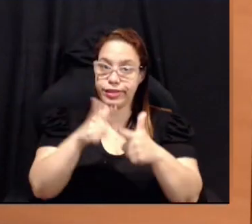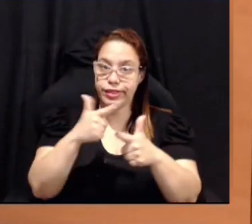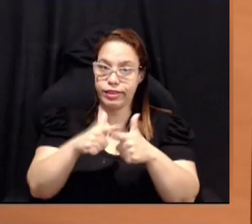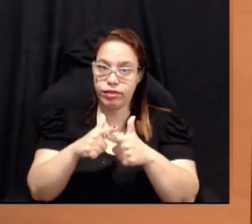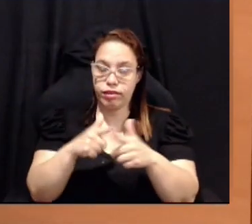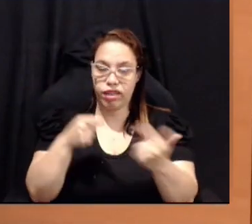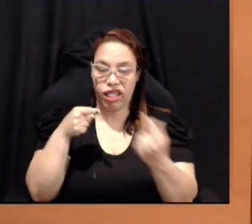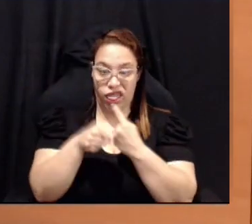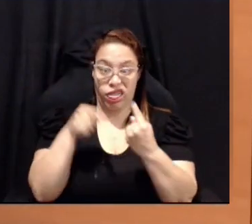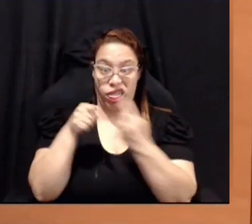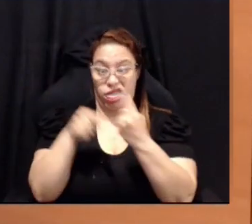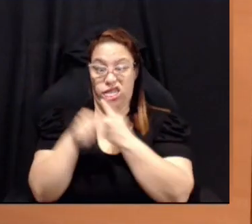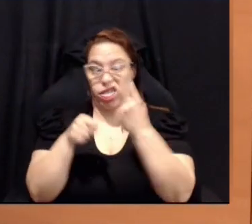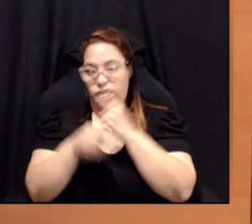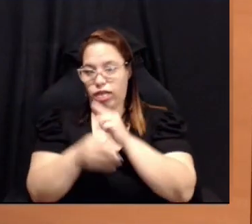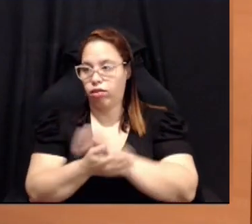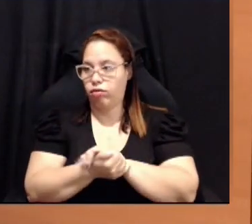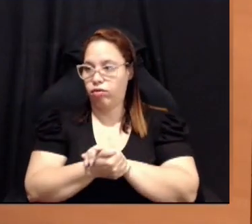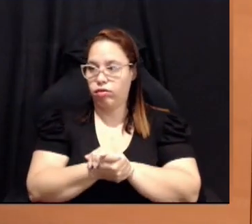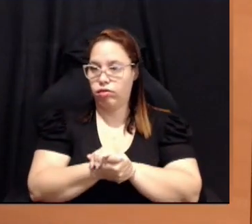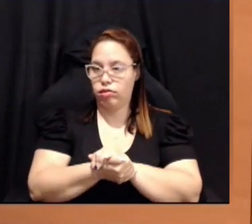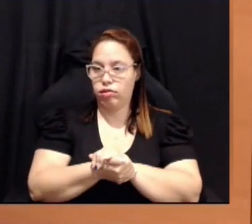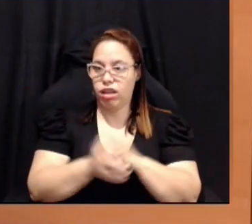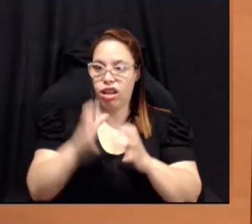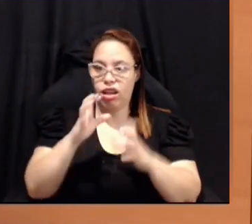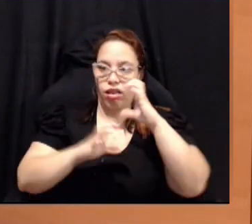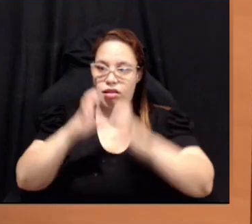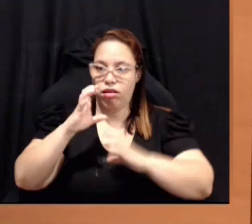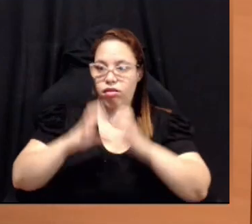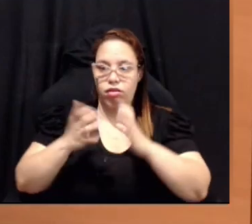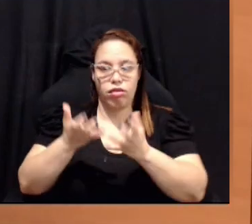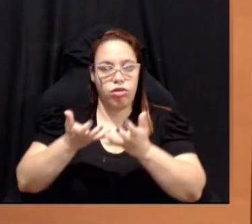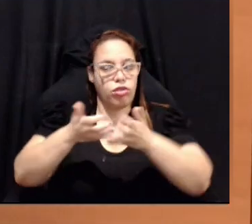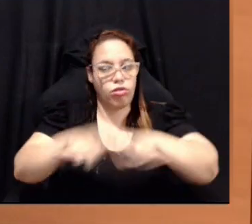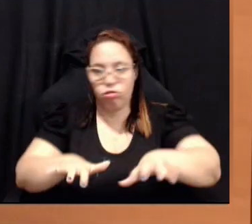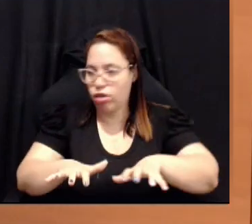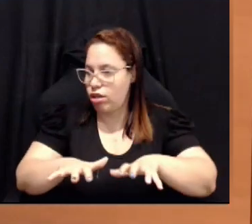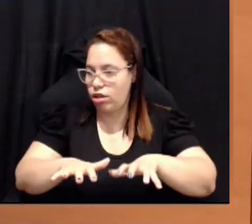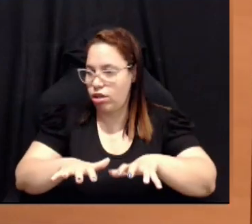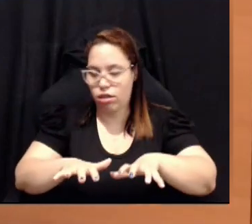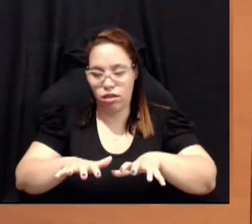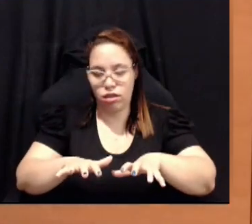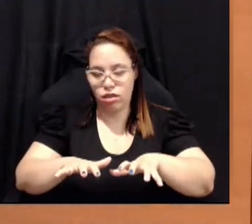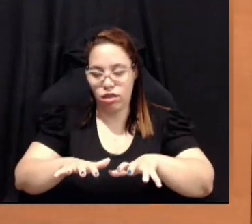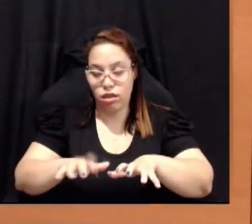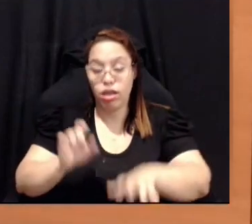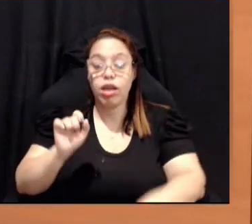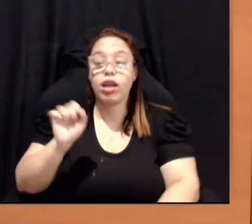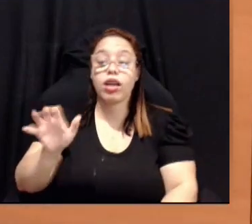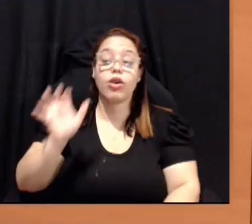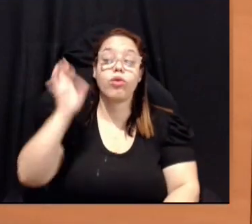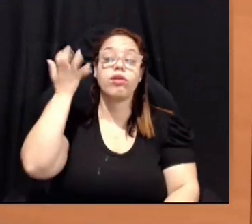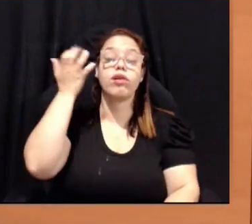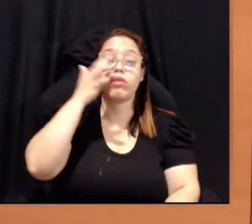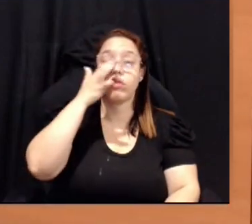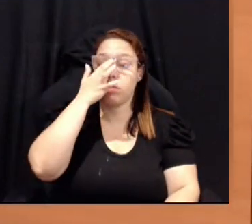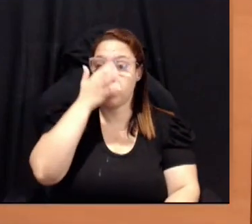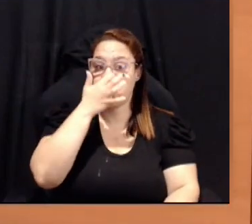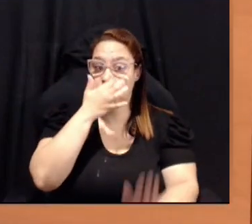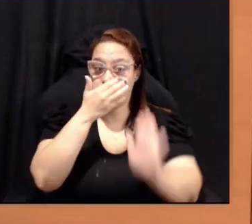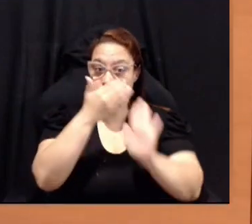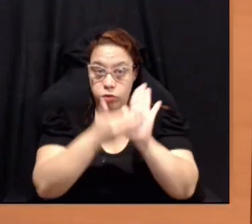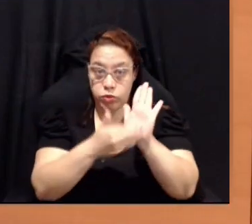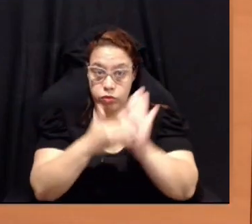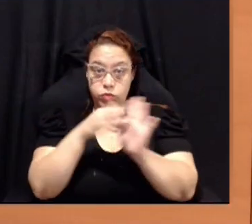o problema do distúrbio, e que a gente não quer de jeito nenhum, e porque se isso acontecer, talvez a imagem ruim fique em